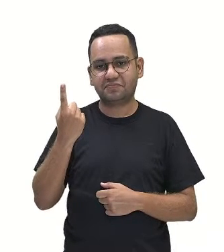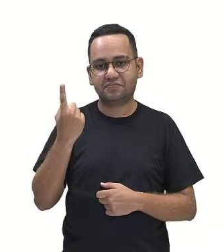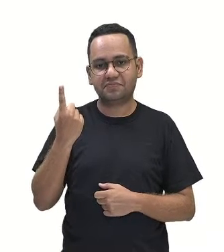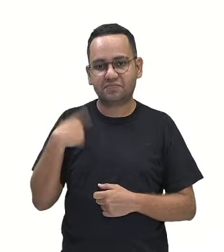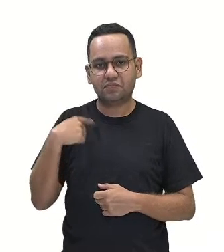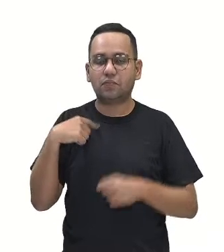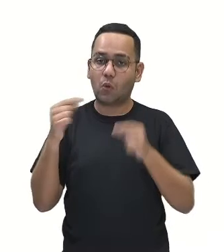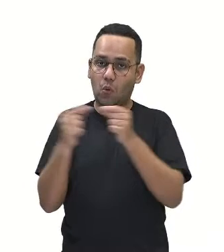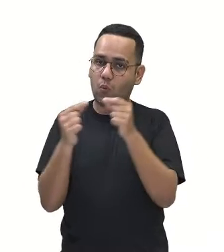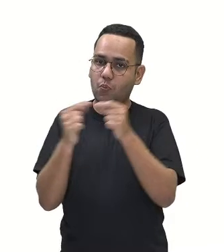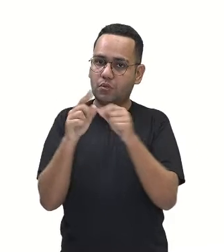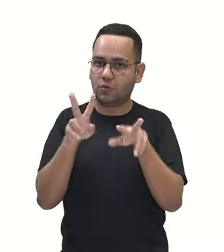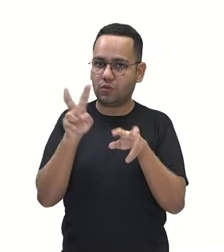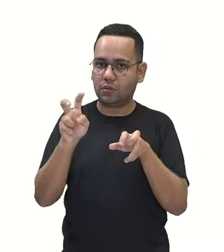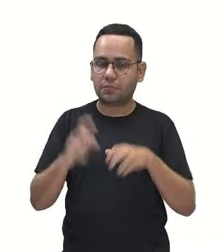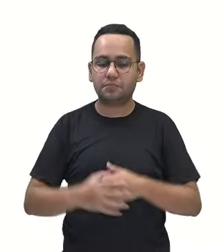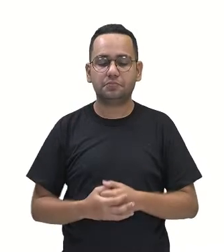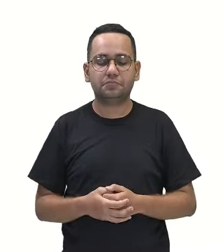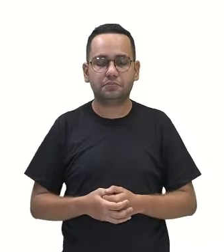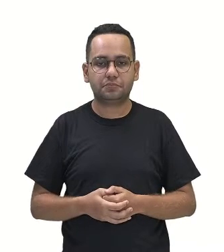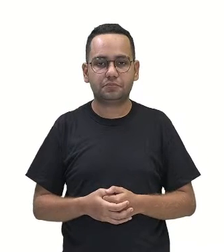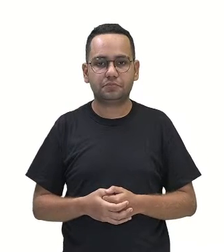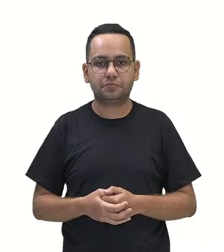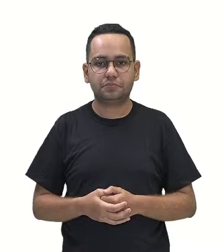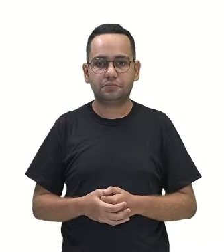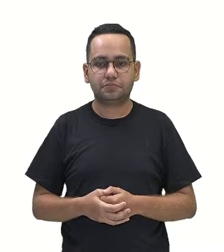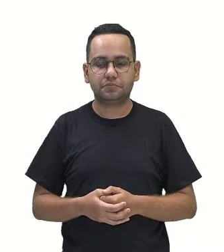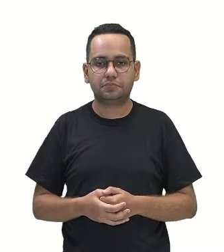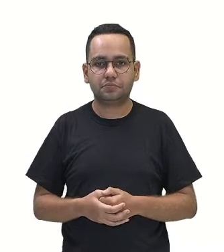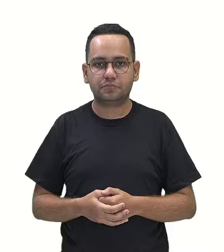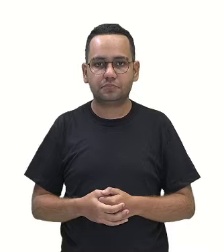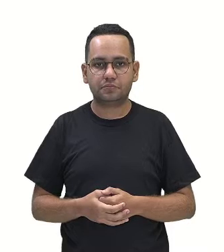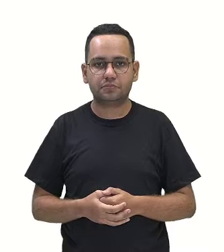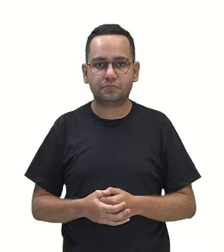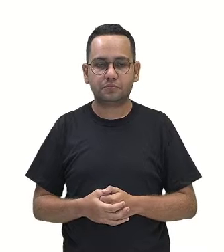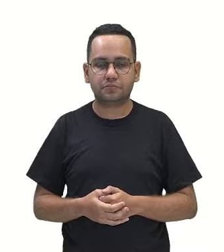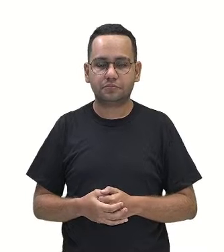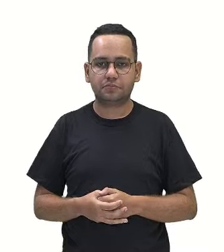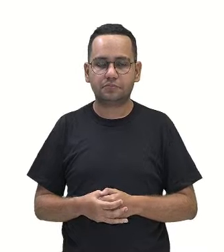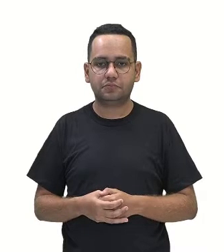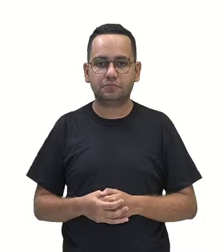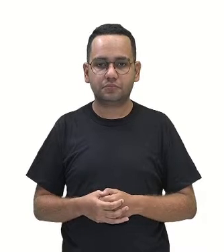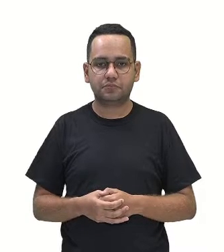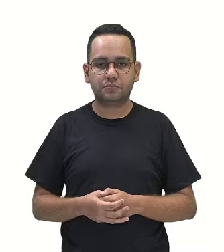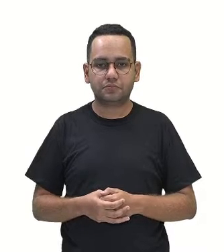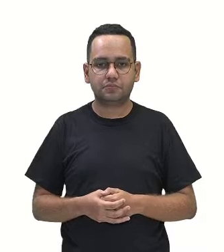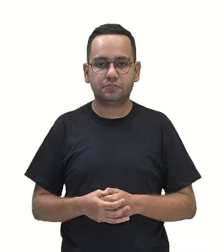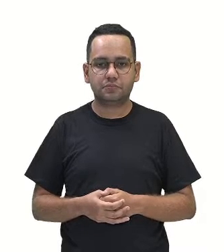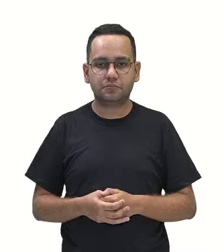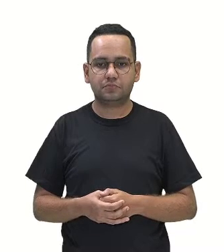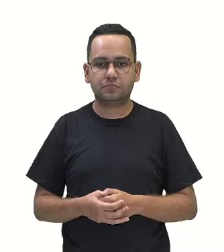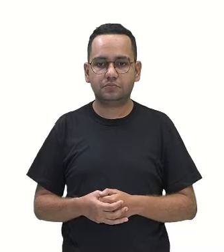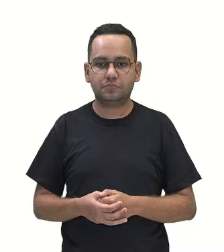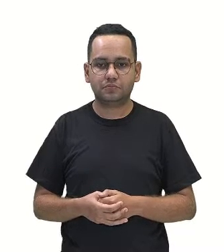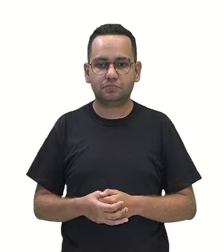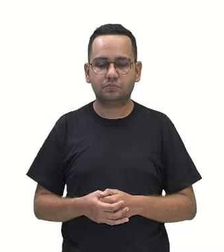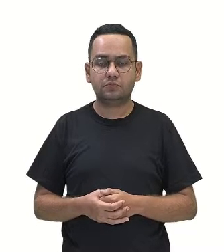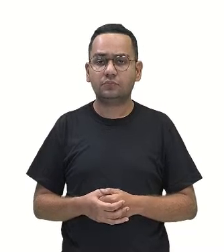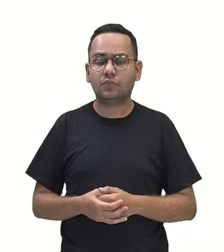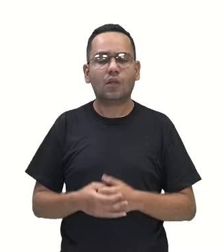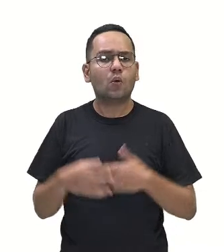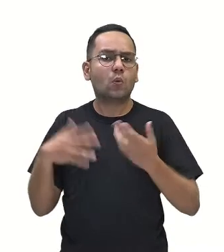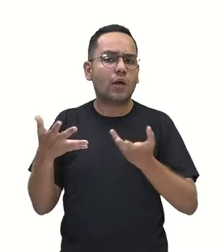polígono regular. O triângulo equilátero, ele é um polígono regular. O que é um polígono regular, mais uma vez, são